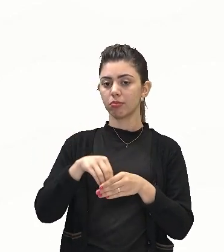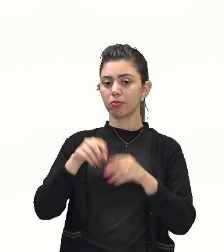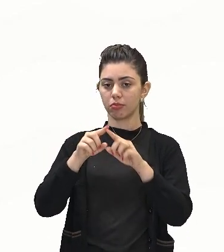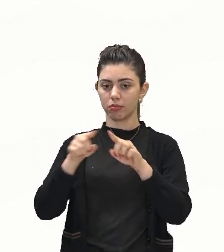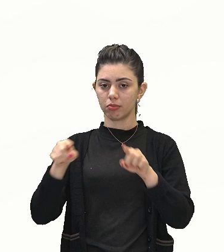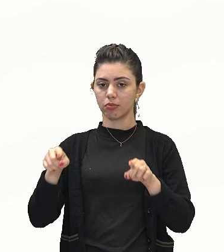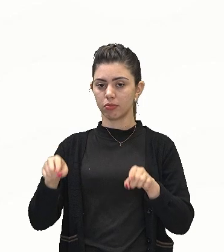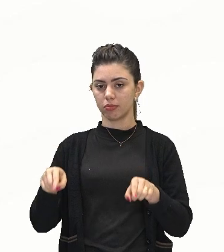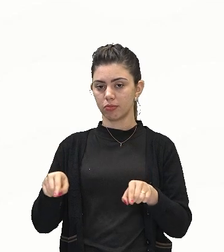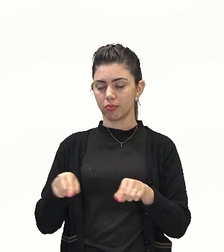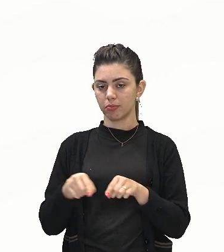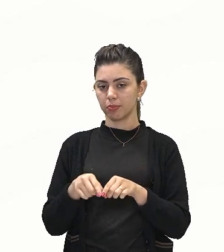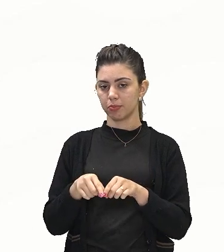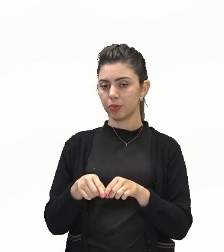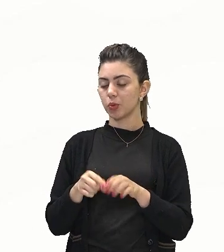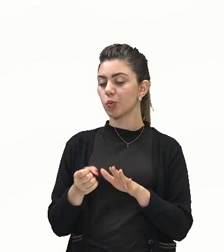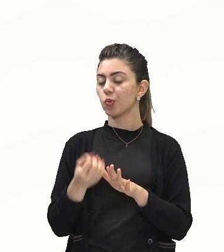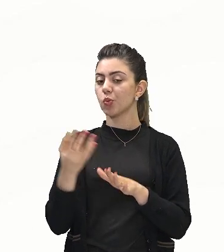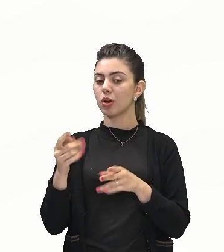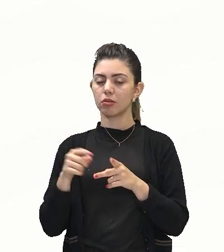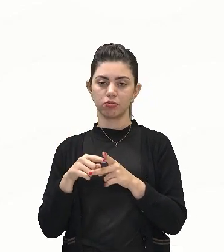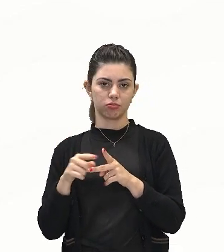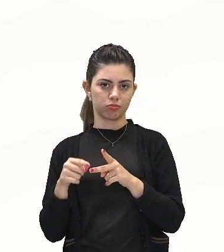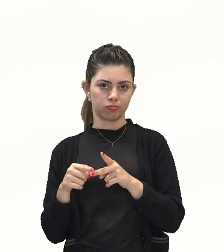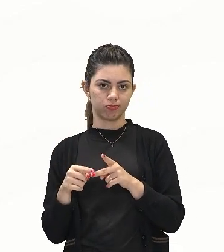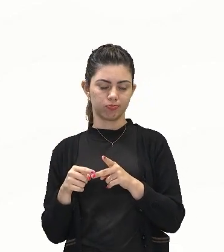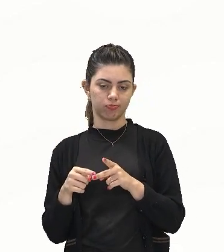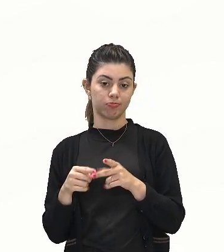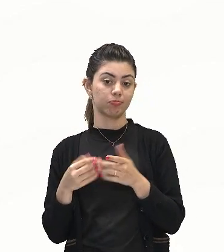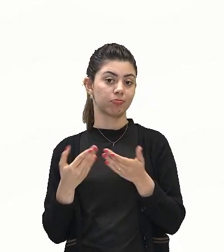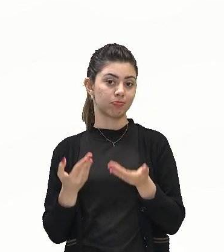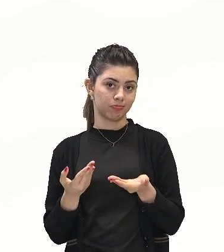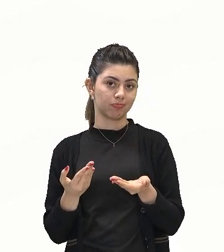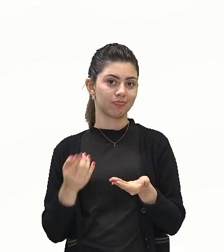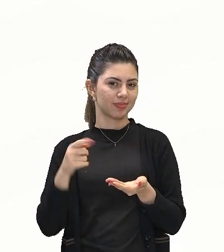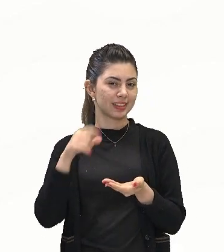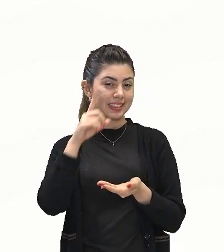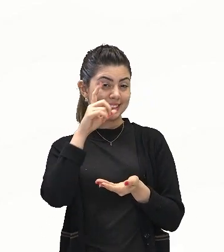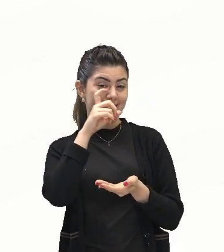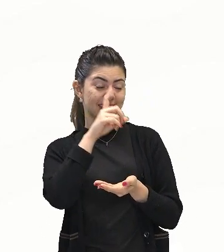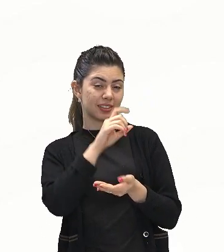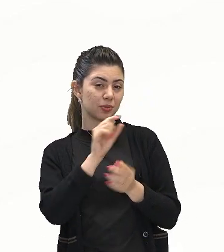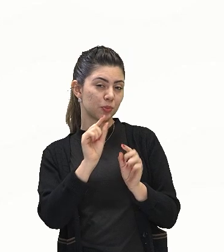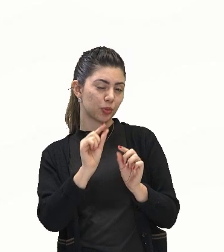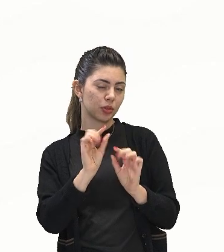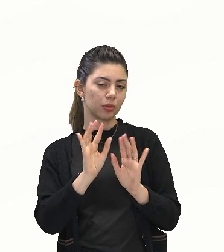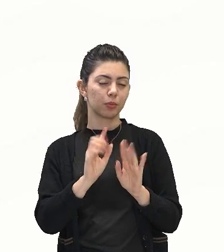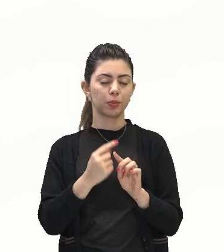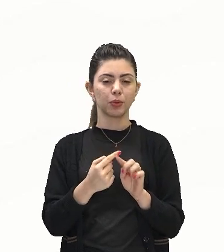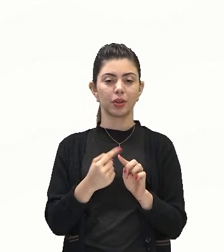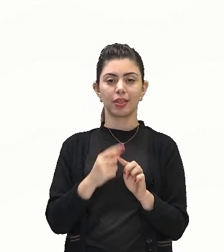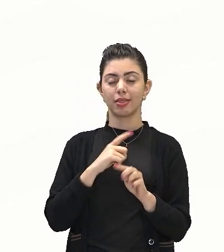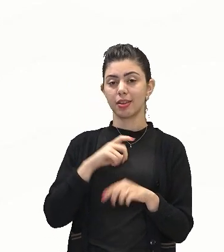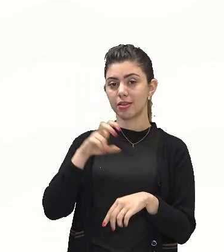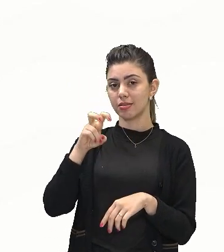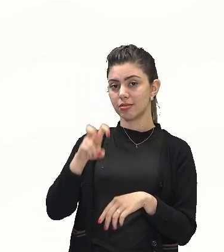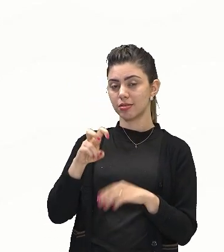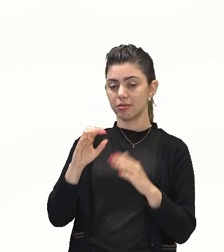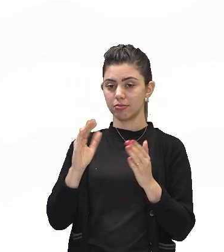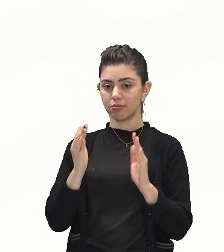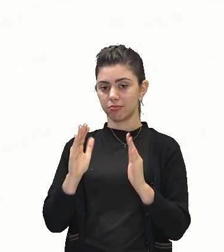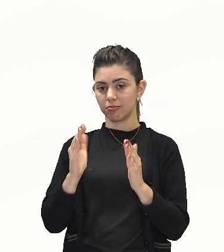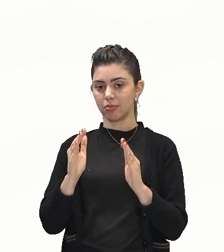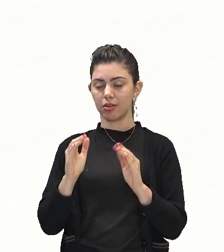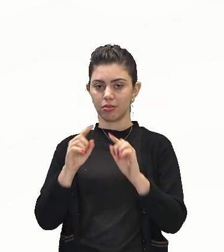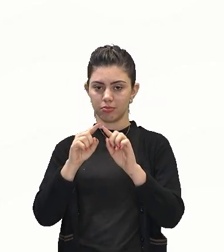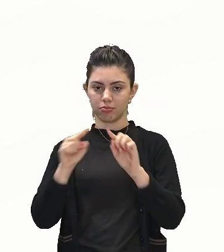meu pentágono. Tá? Aí é um pouquinho mais difícil, né? Porque agora são 5 lados.